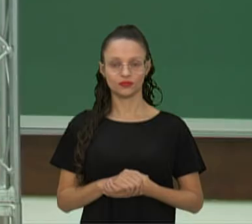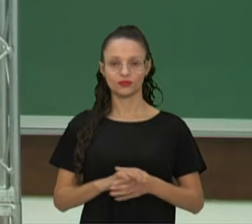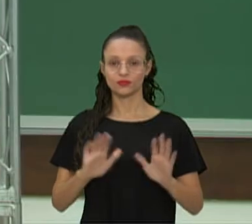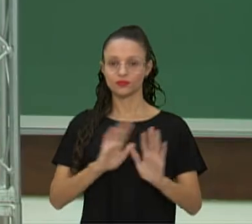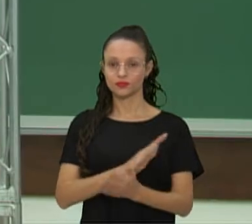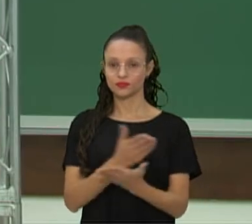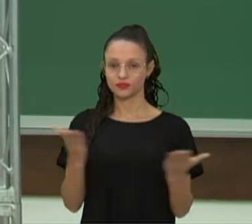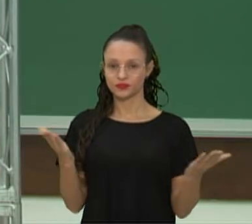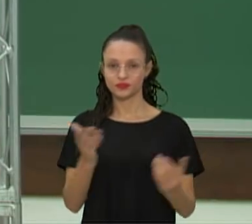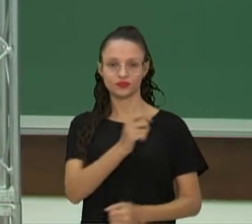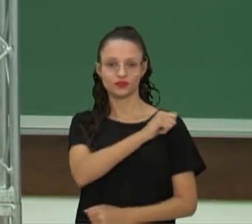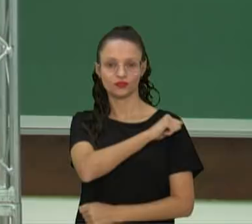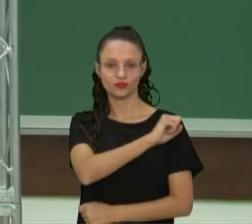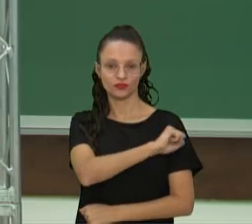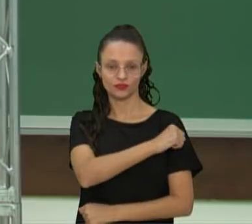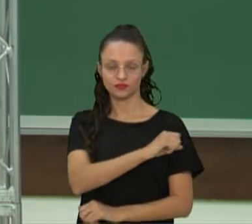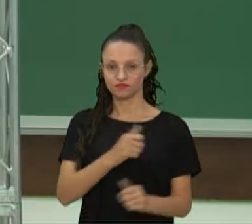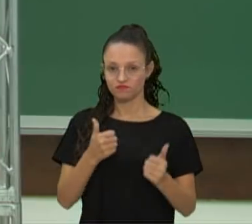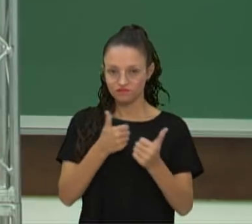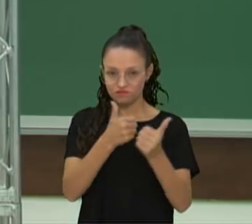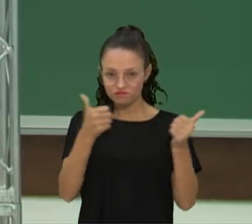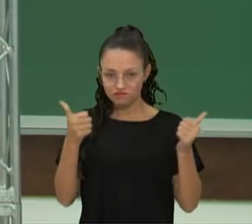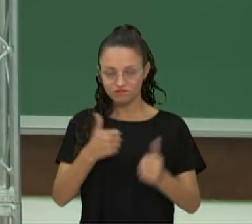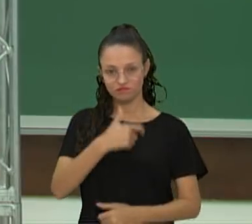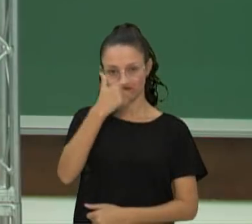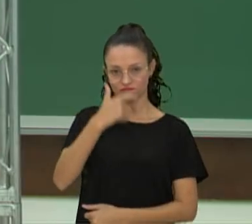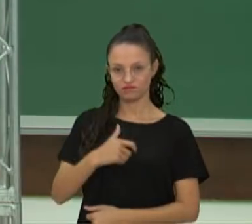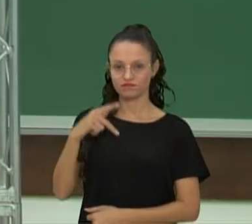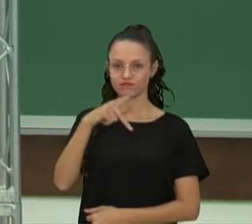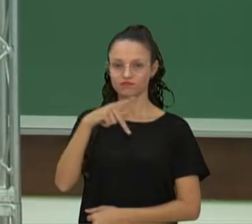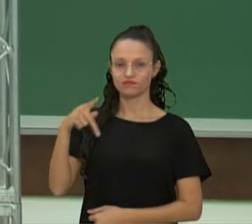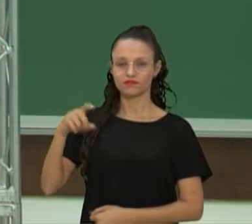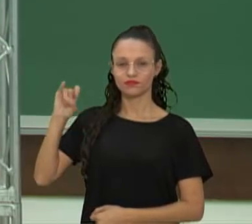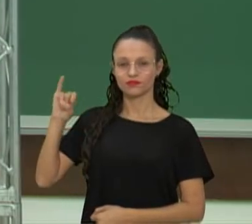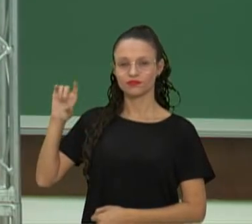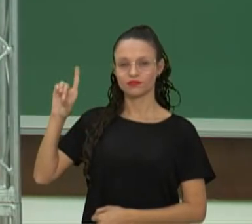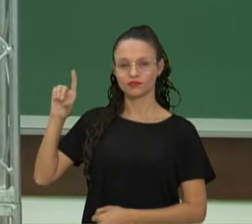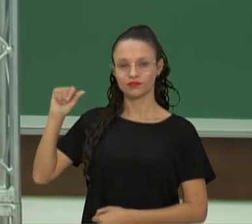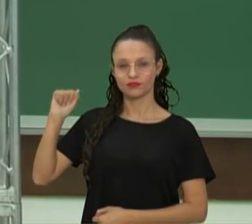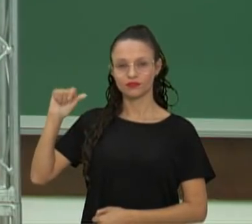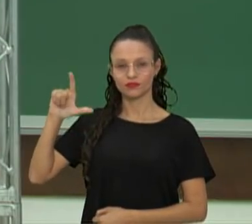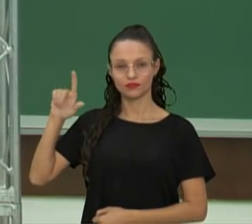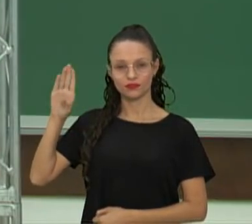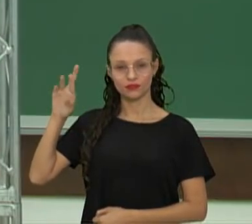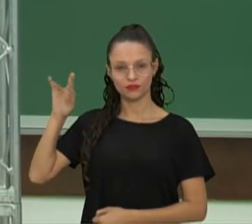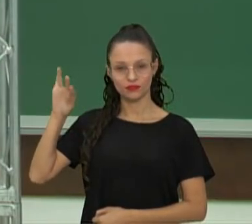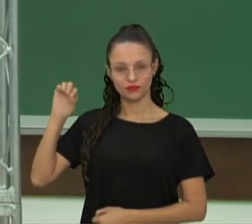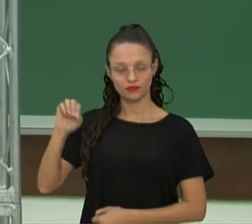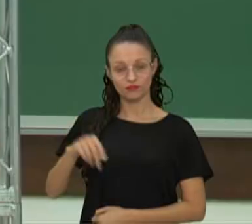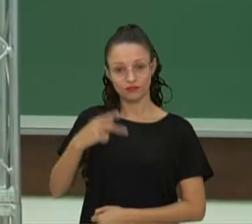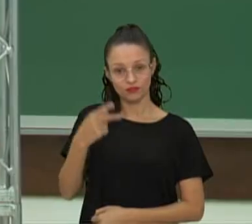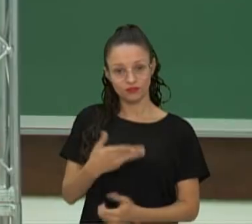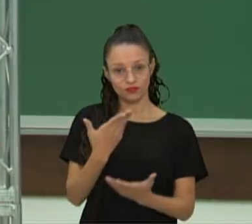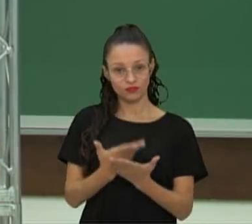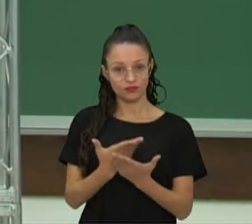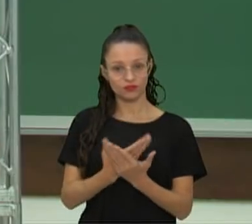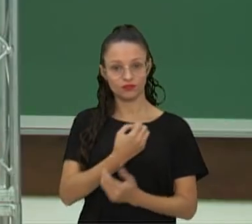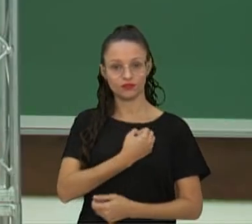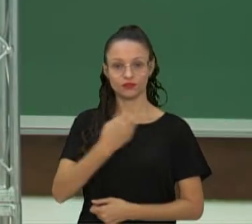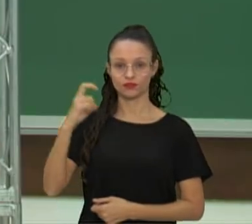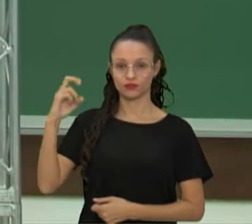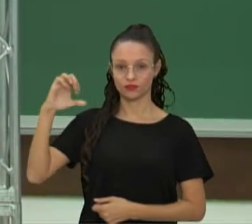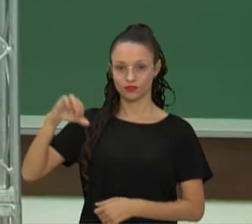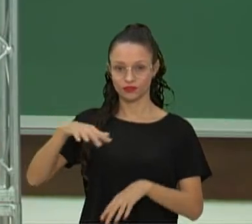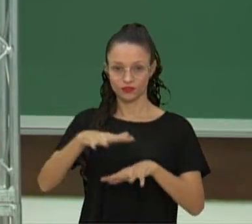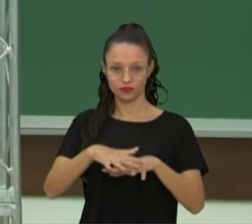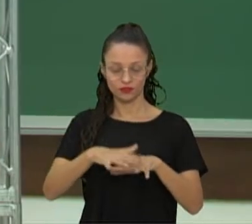Olá pessoal do oitavo ano, tudo bem? Sou o professor Hidalberto, essa é a nossa aula 59 de matemática e antes da gente começar eu vou te dar